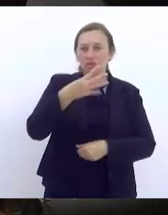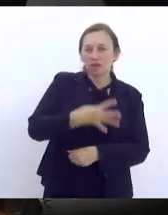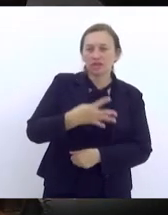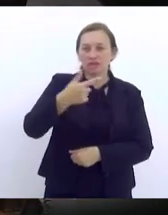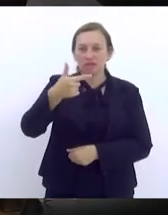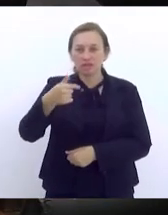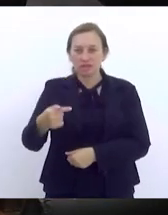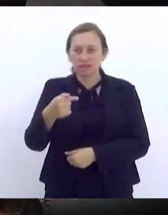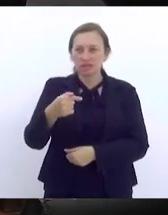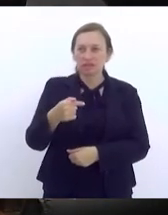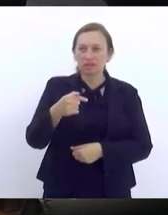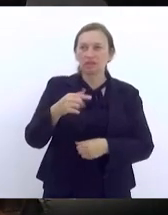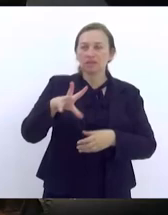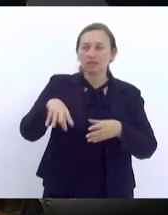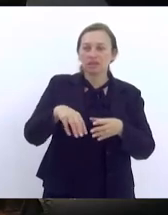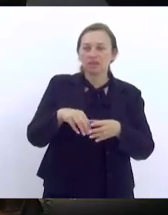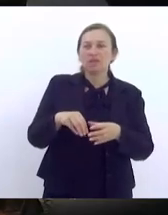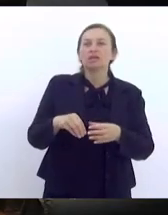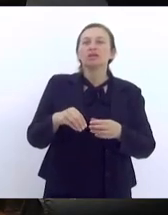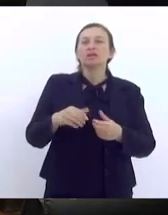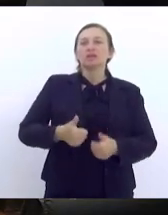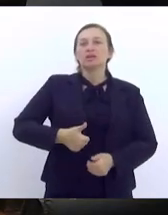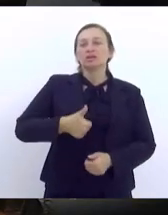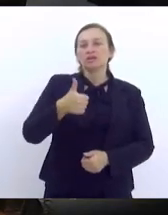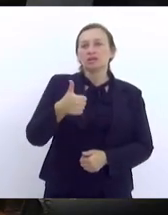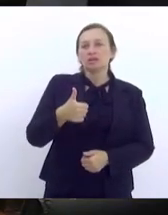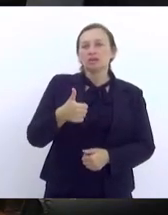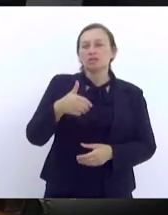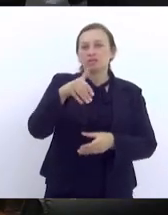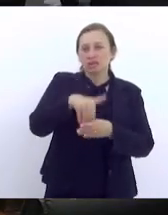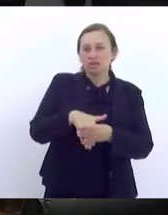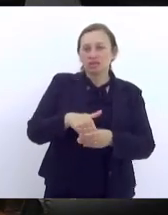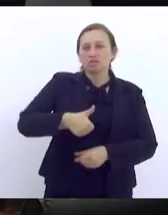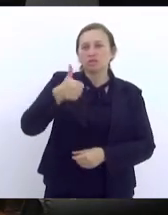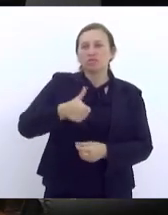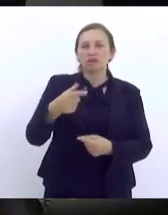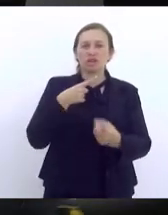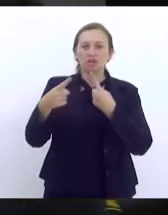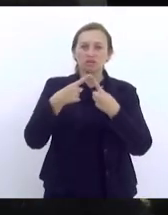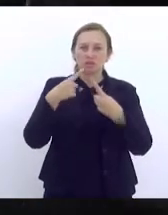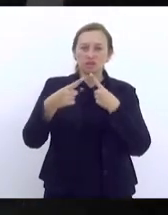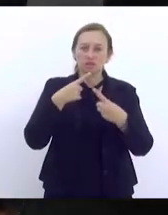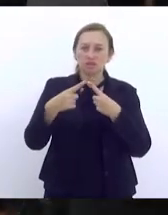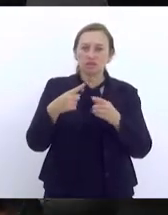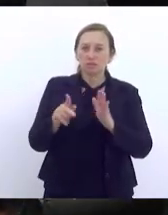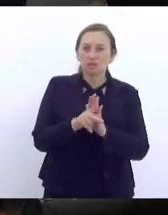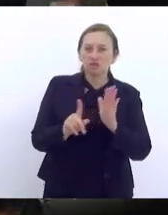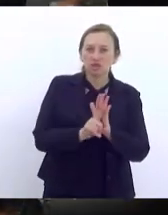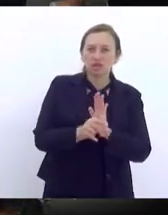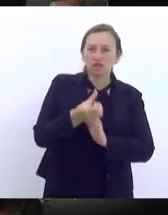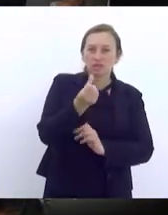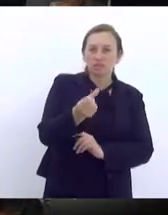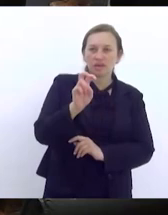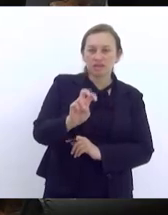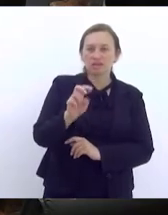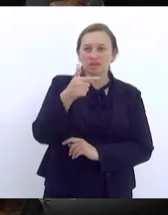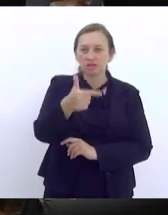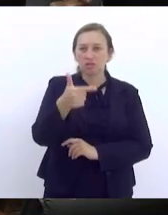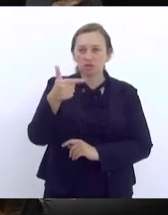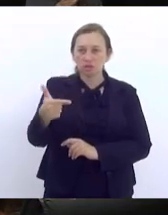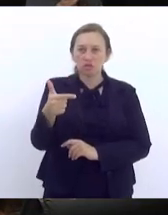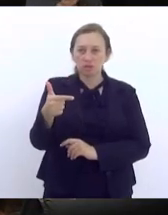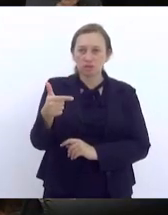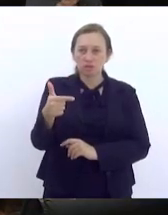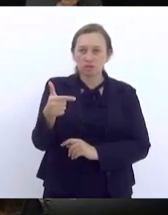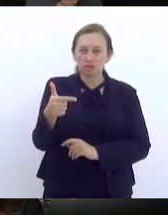o Regimento Interno entra habitação ordinária em votação em primeira discussão projeto de lei número 6522